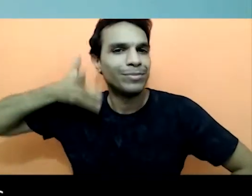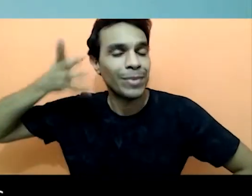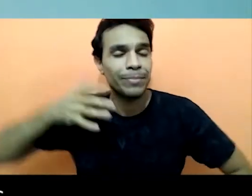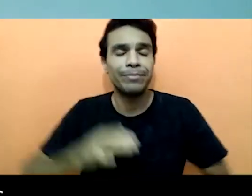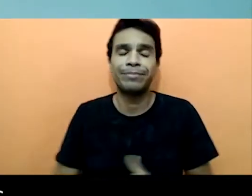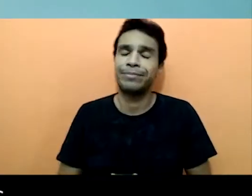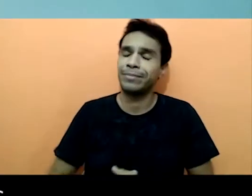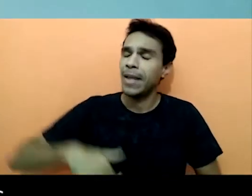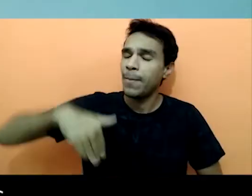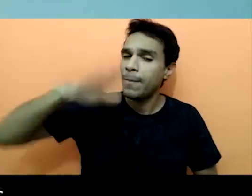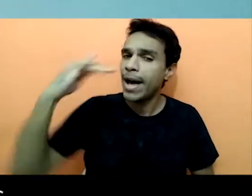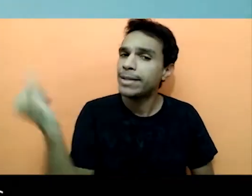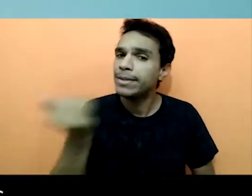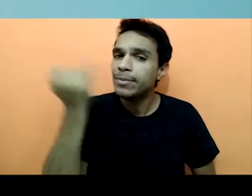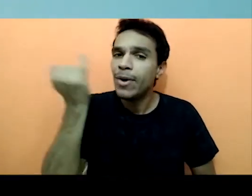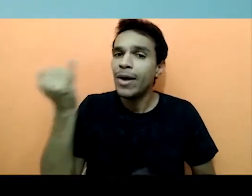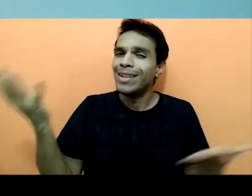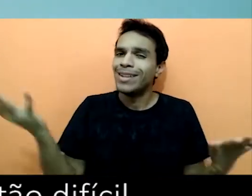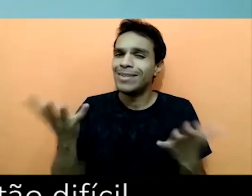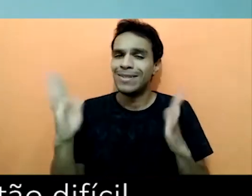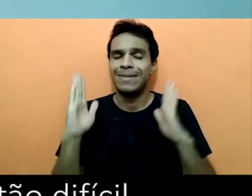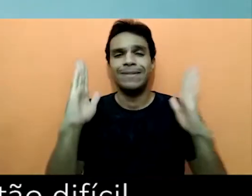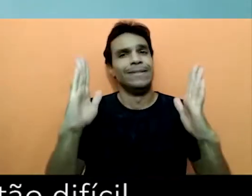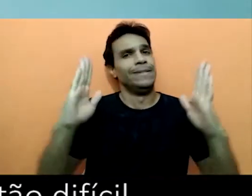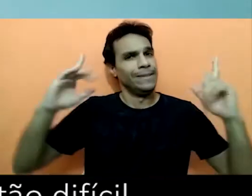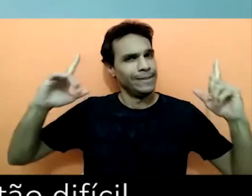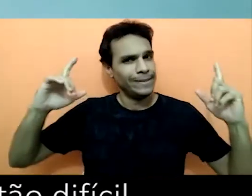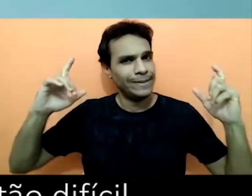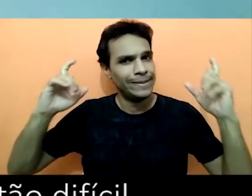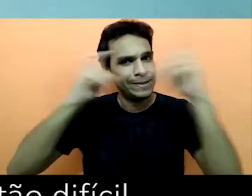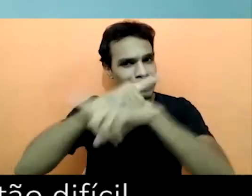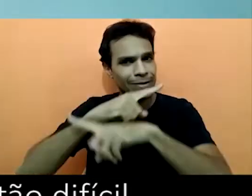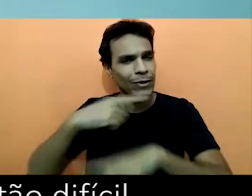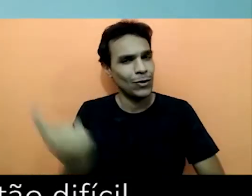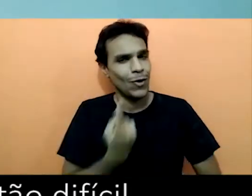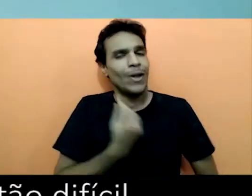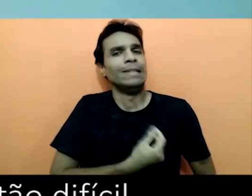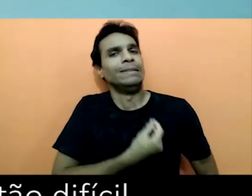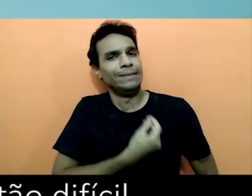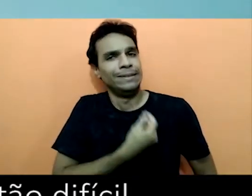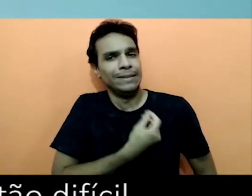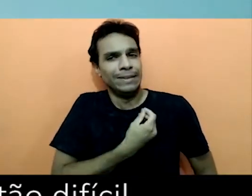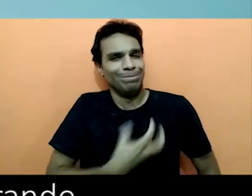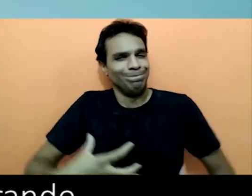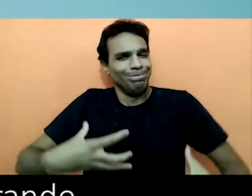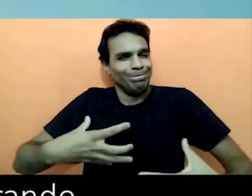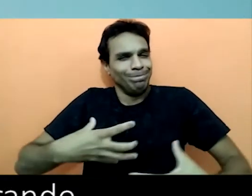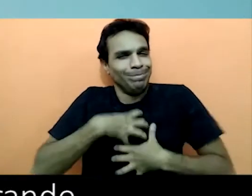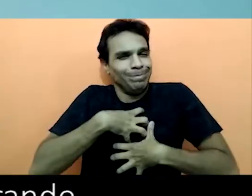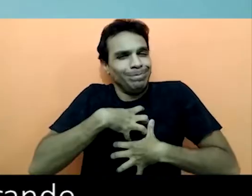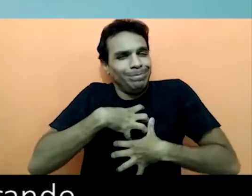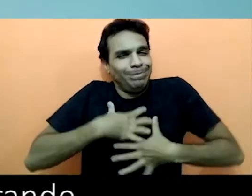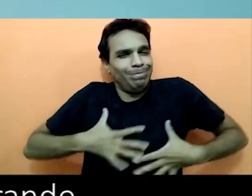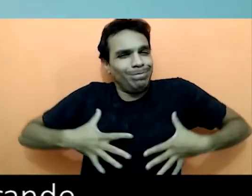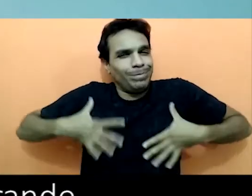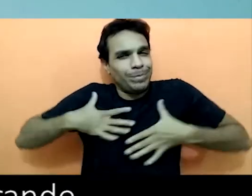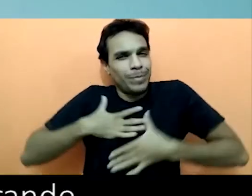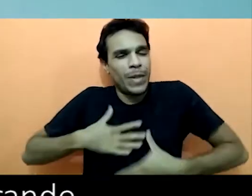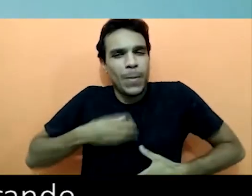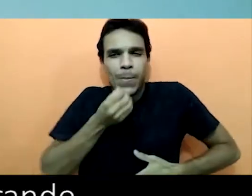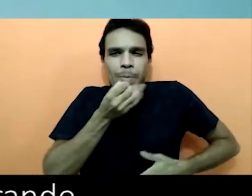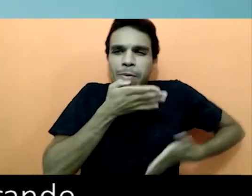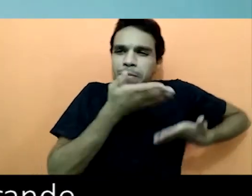encontros, fóruns e palestras. Mais do que nunca, neste momento tão difícil em que estamos